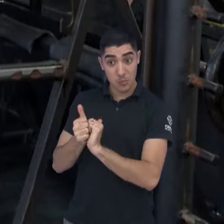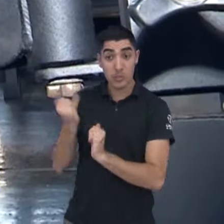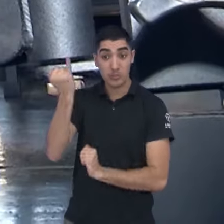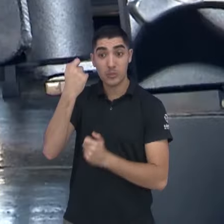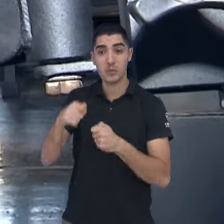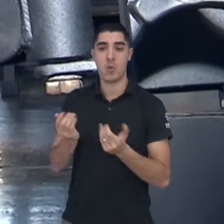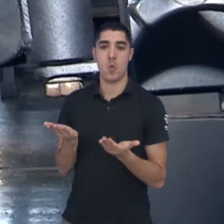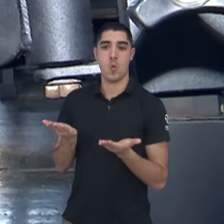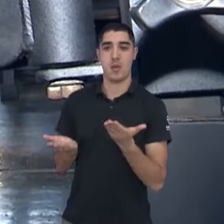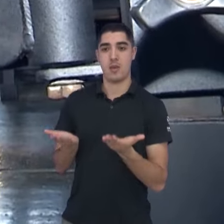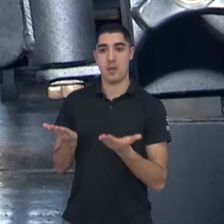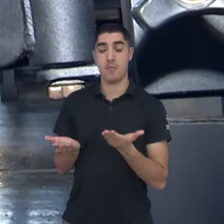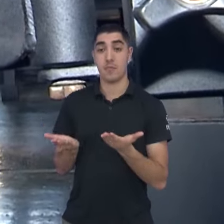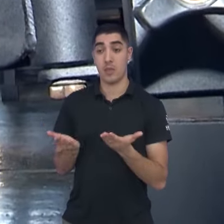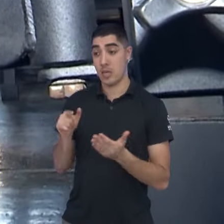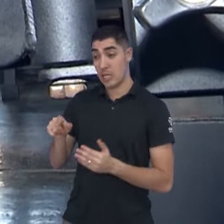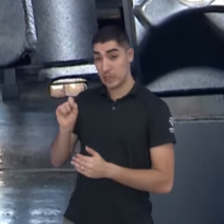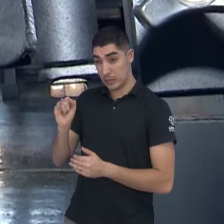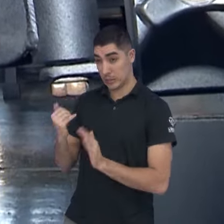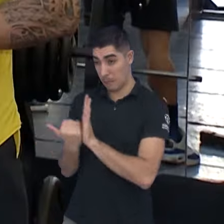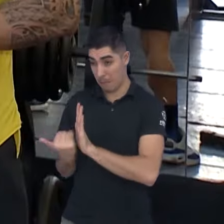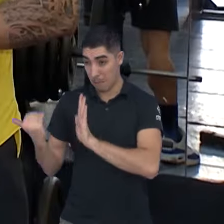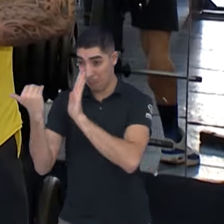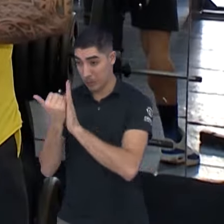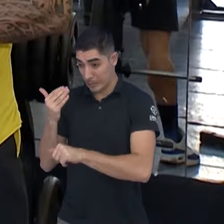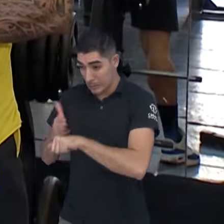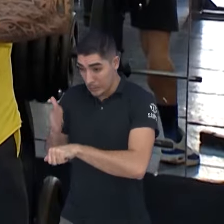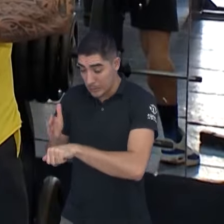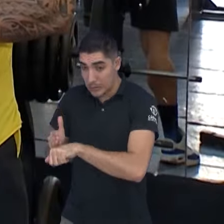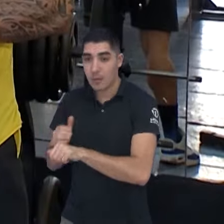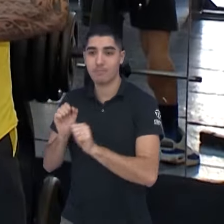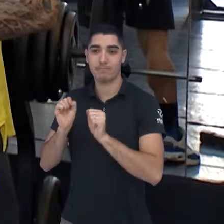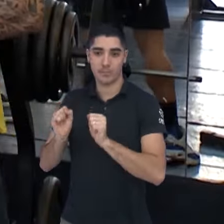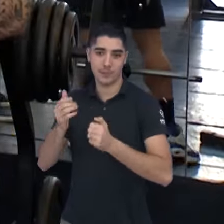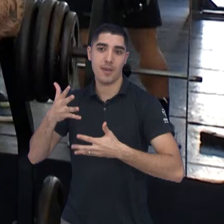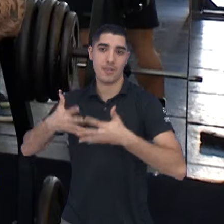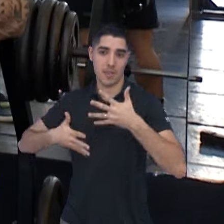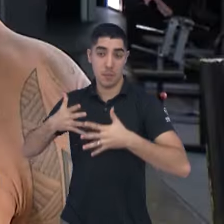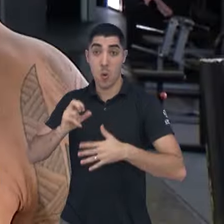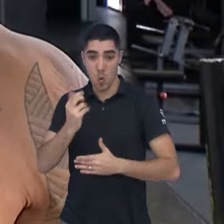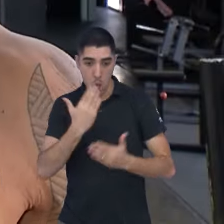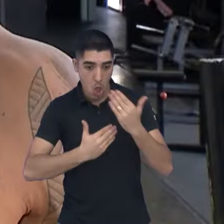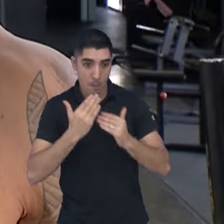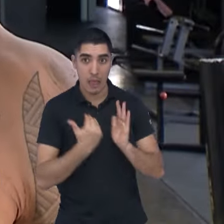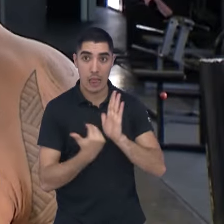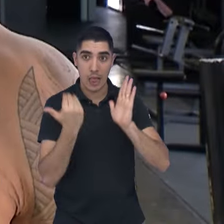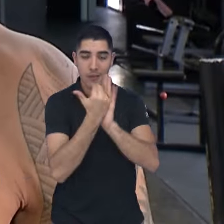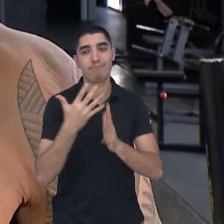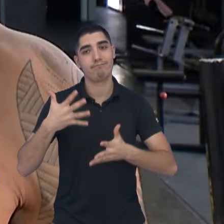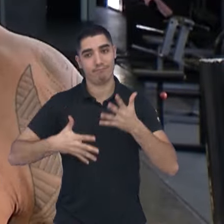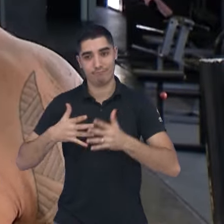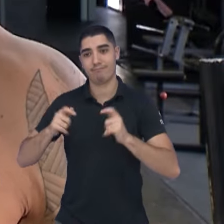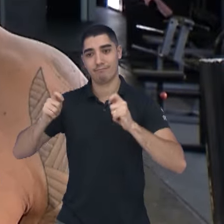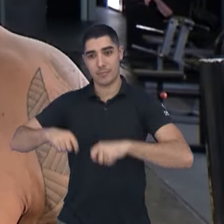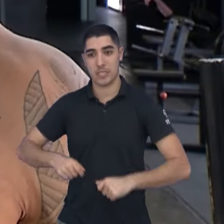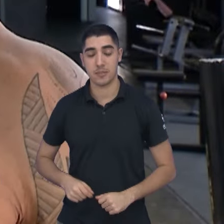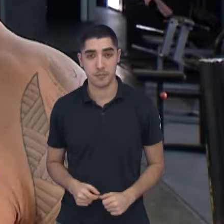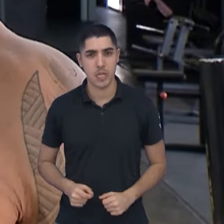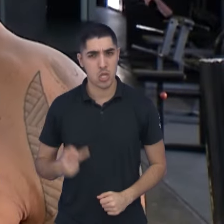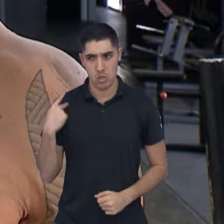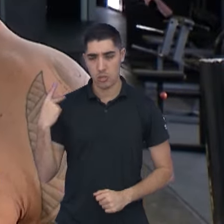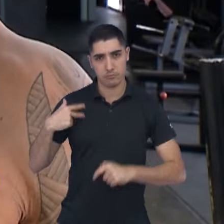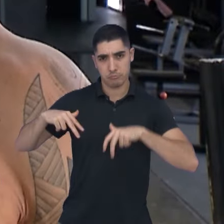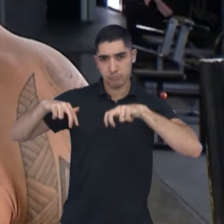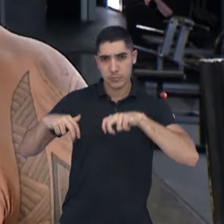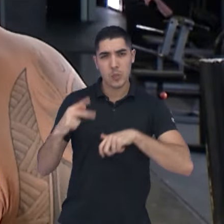equilíbrio. Treinos ou dietas em excesso podem inclusive atrapalhar o desempenho. E a gente sentou, ficou 2-3 horas